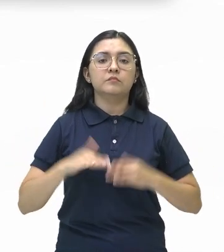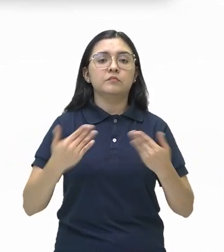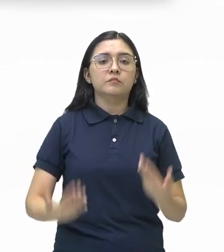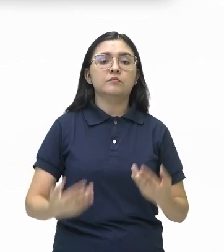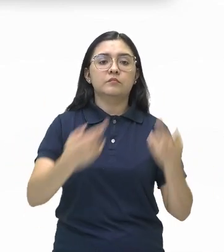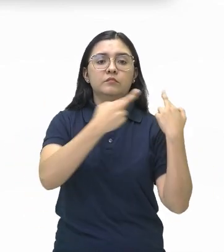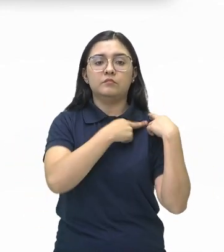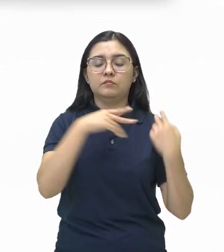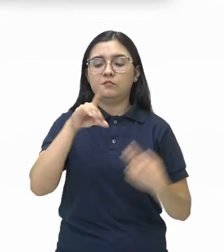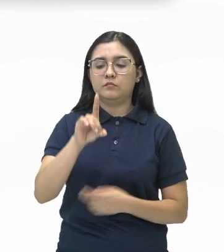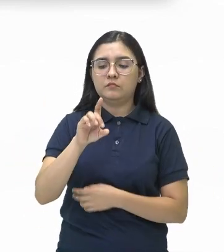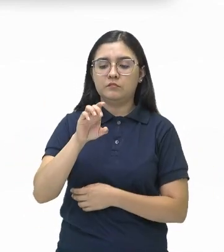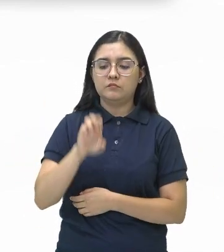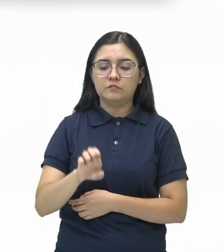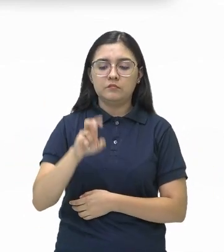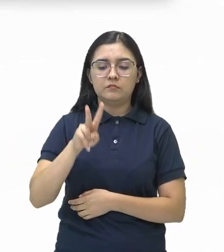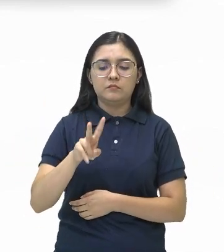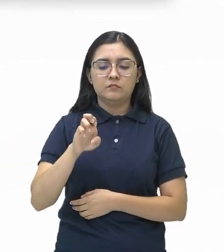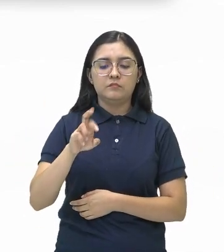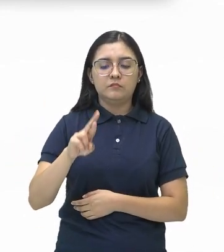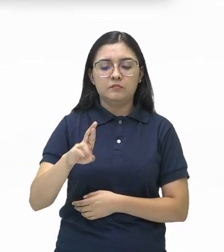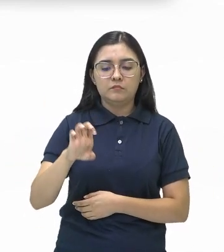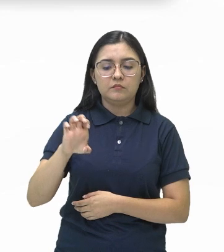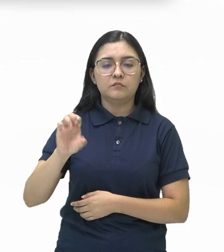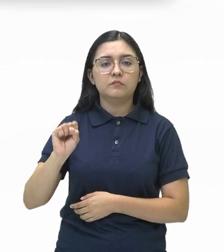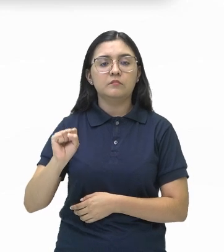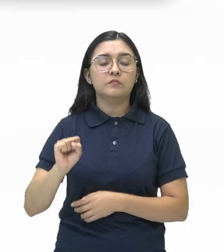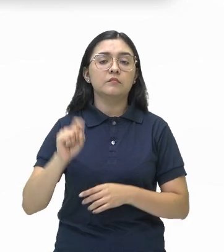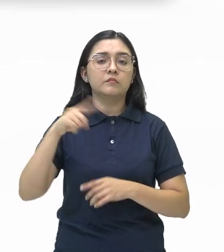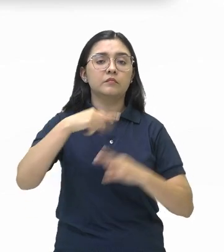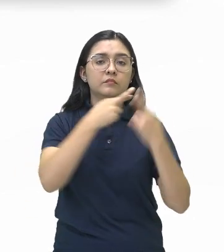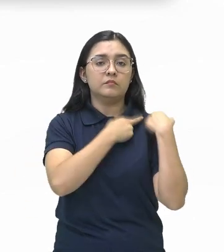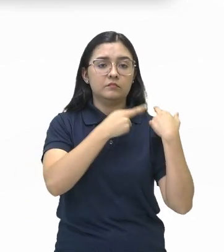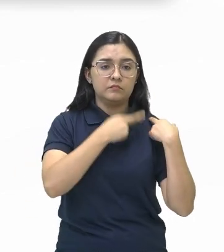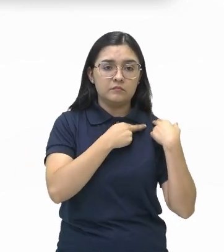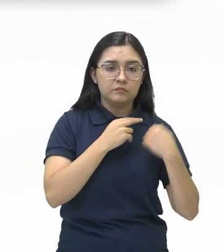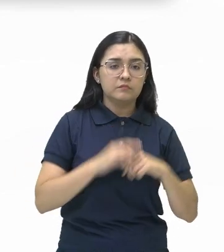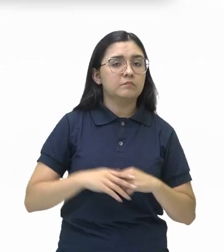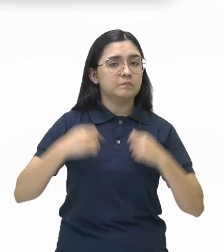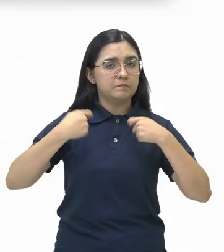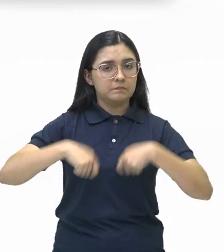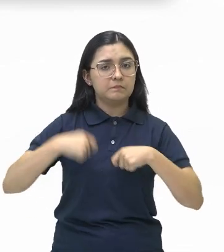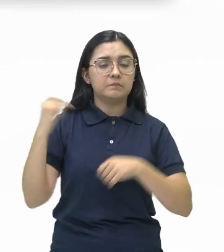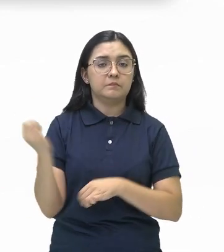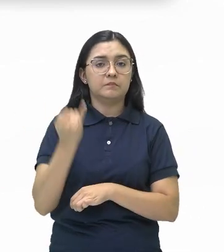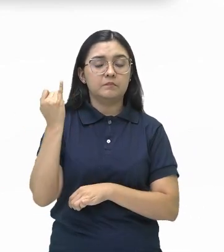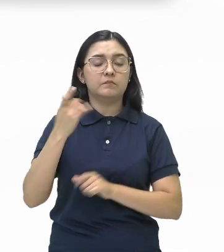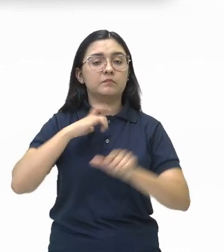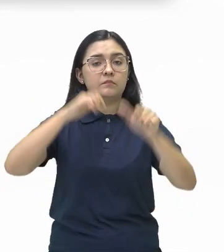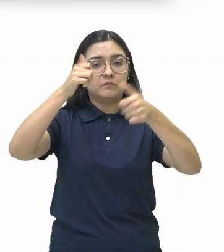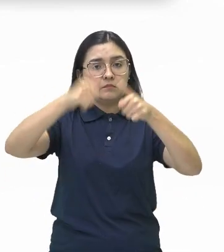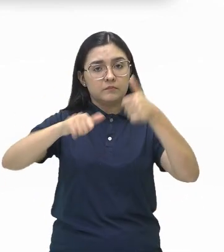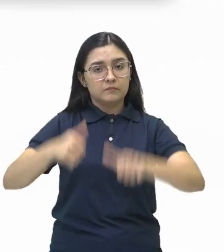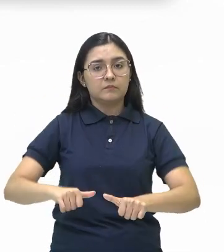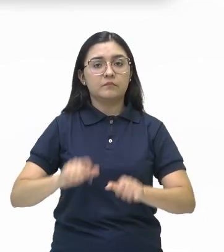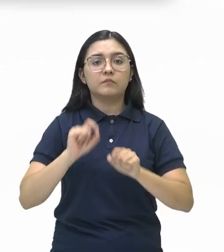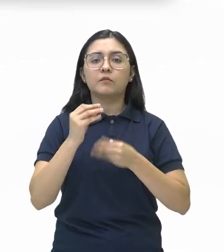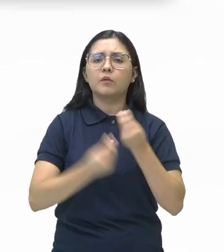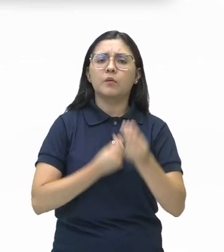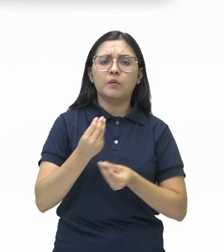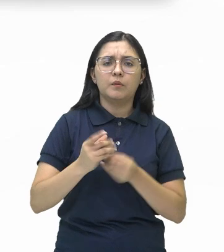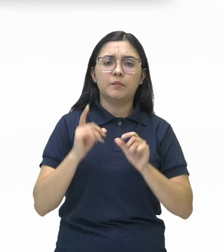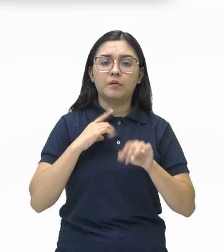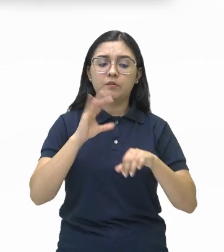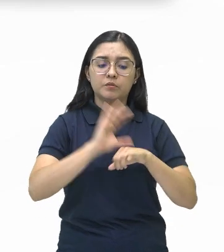deveres. Tem os direitos? Tem. Mas cadê os deveres? É preciso isso daí. Então, analisar como